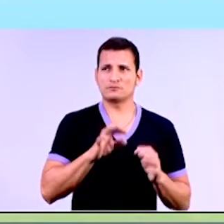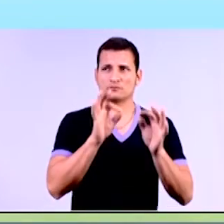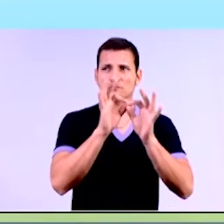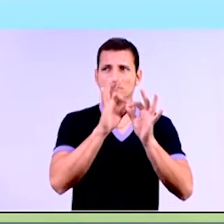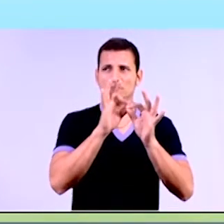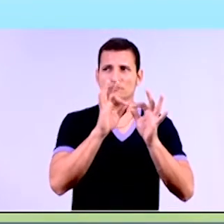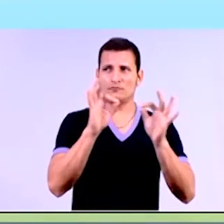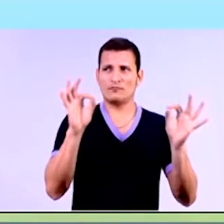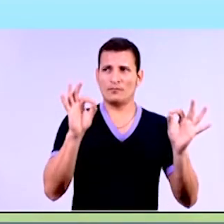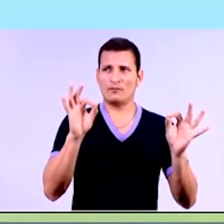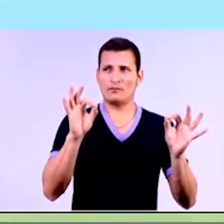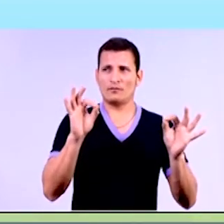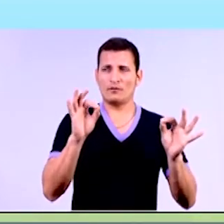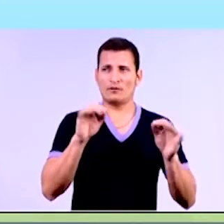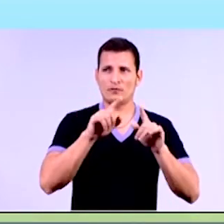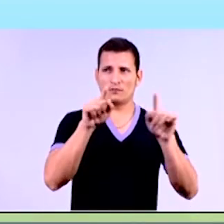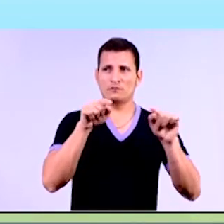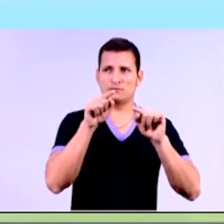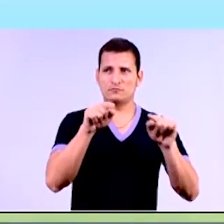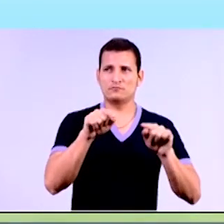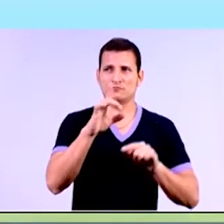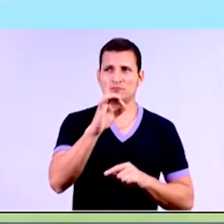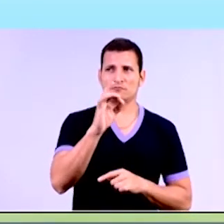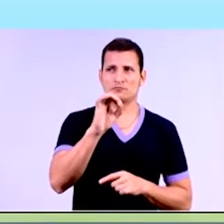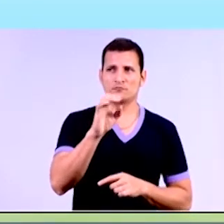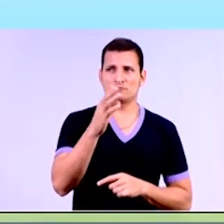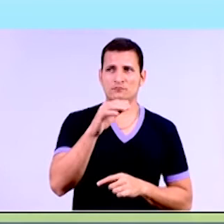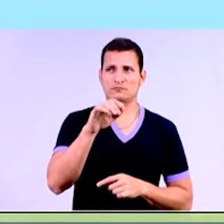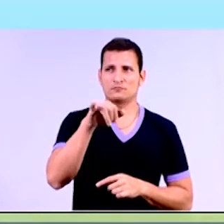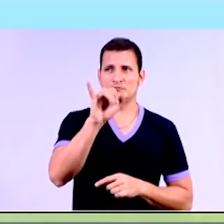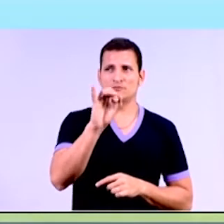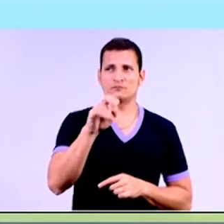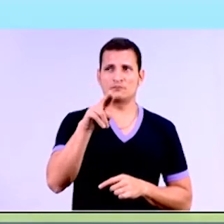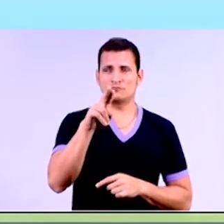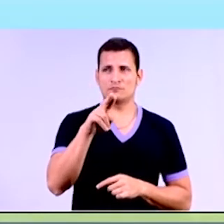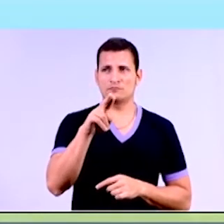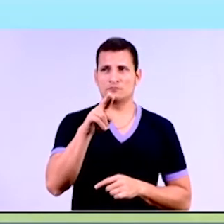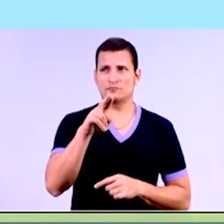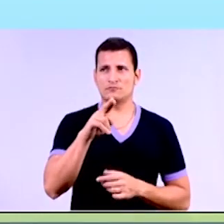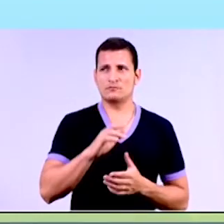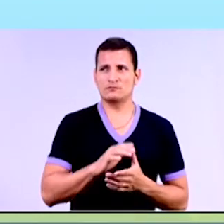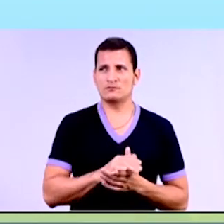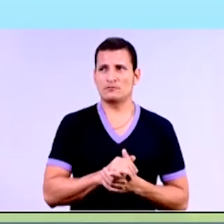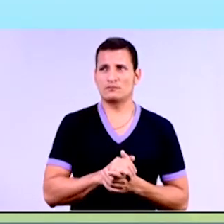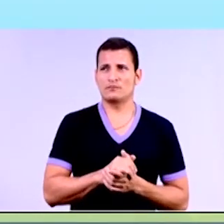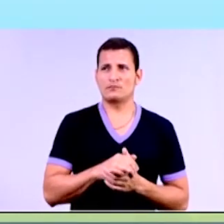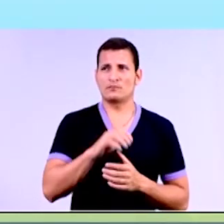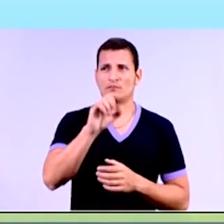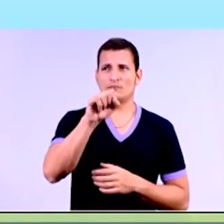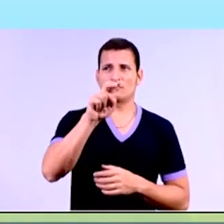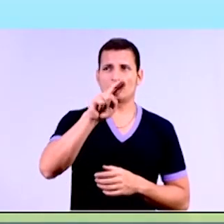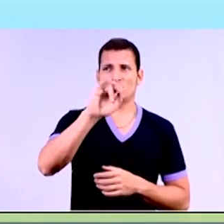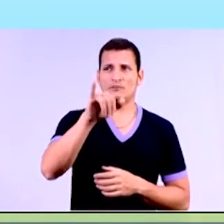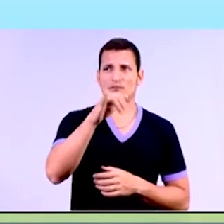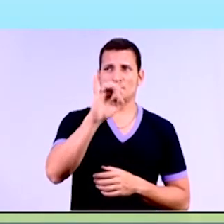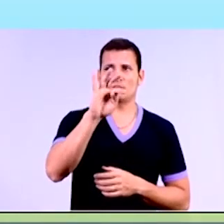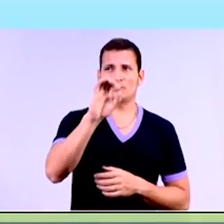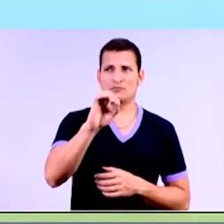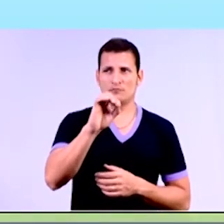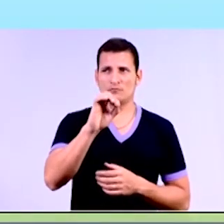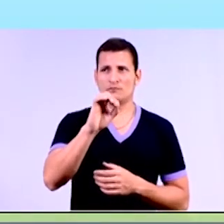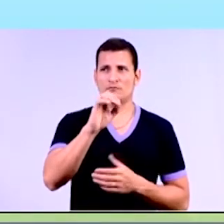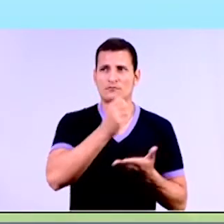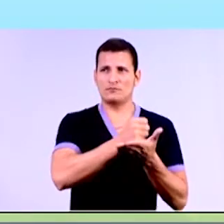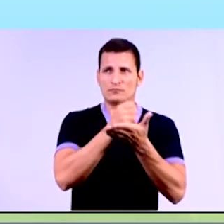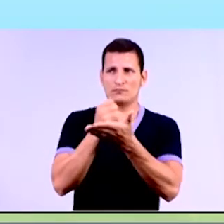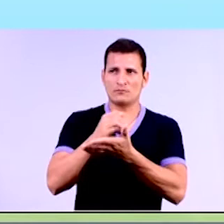frase interrogativa, do you want to dance? Então, sujeito you, auxiliar, do,